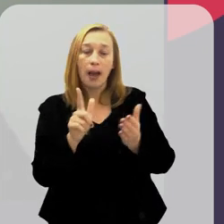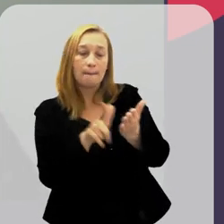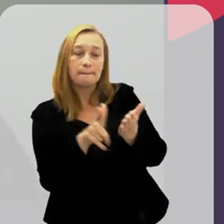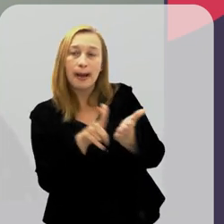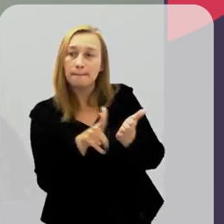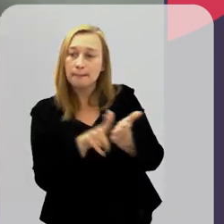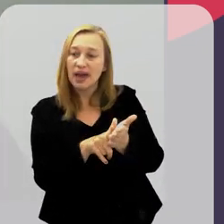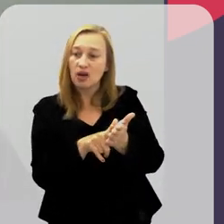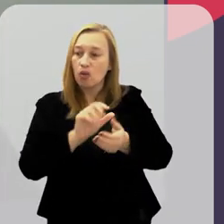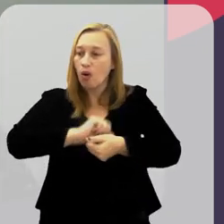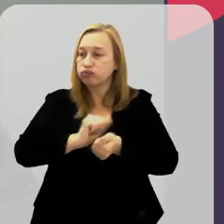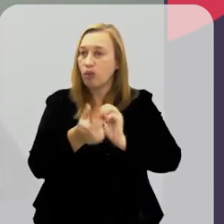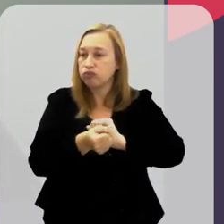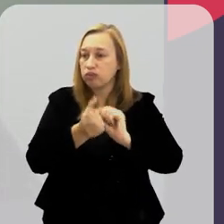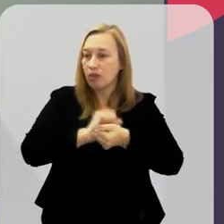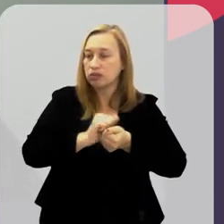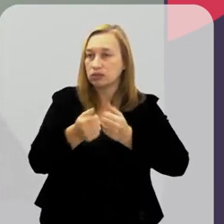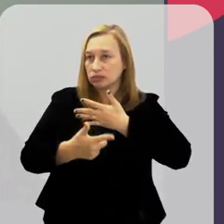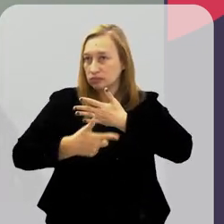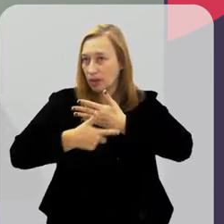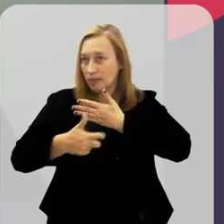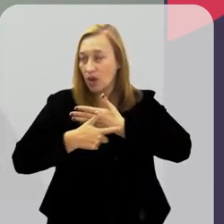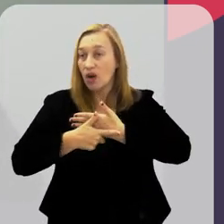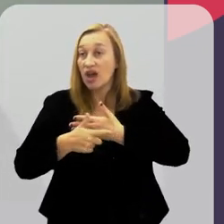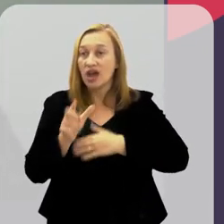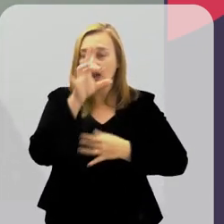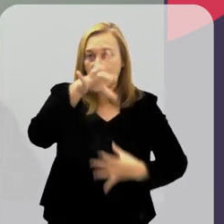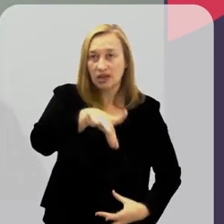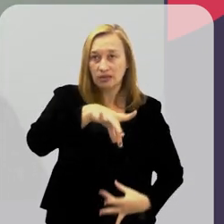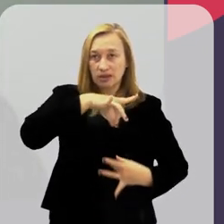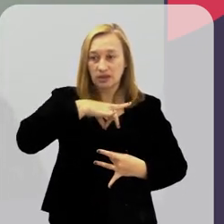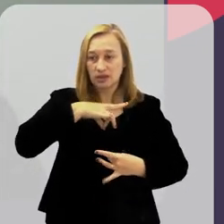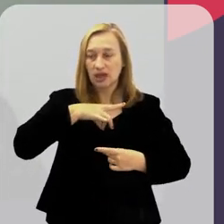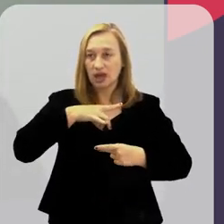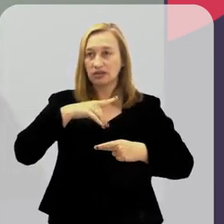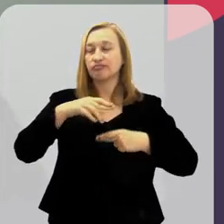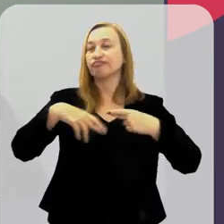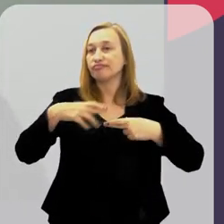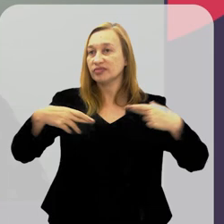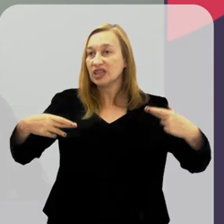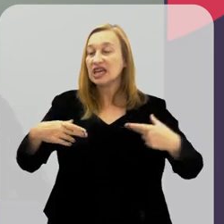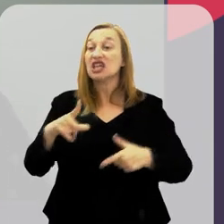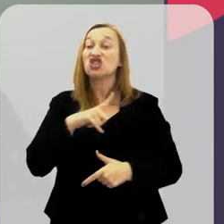papéis reciclados, materiais reciclados. Esses personagens tinham